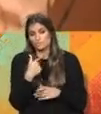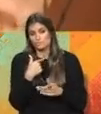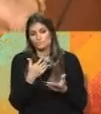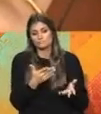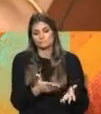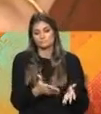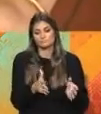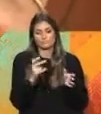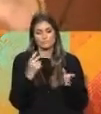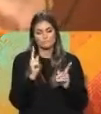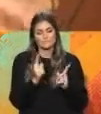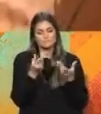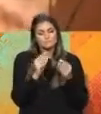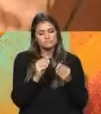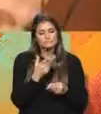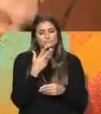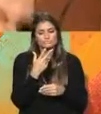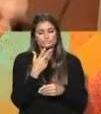pequenina.